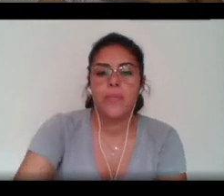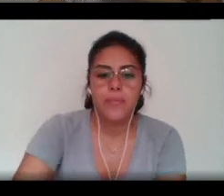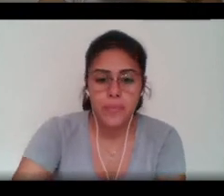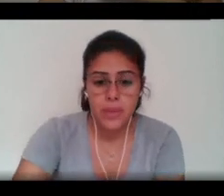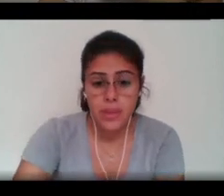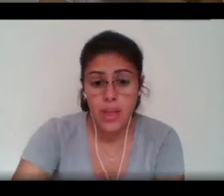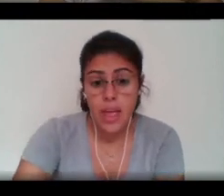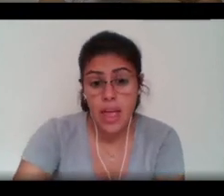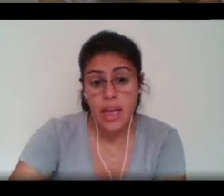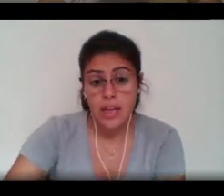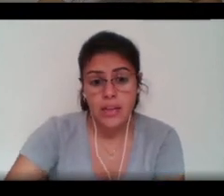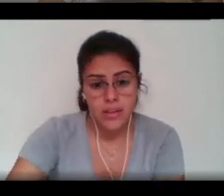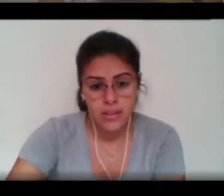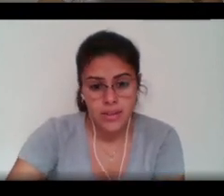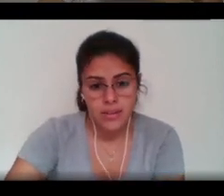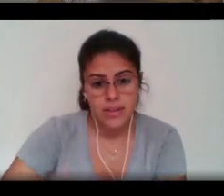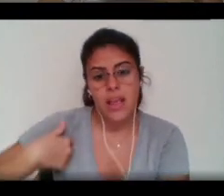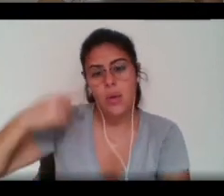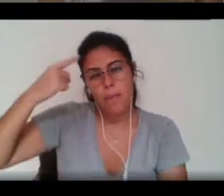Vocês topam?